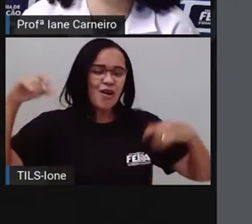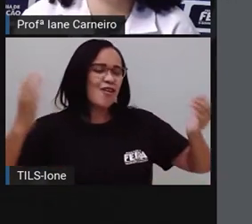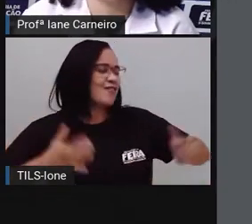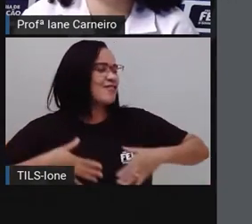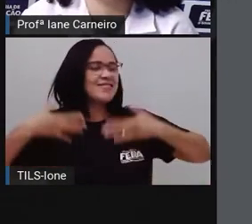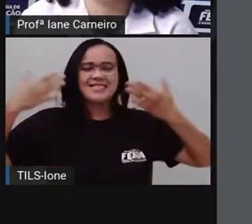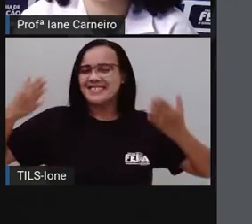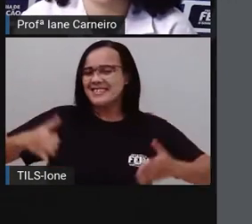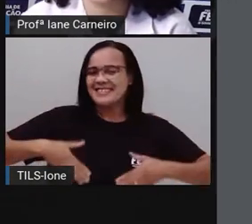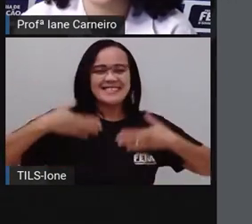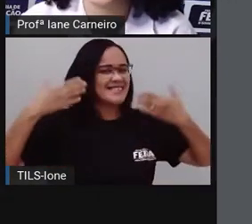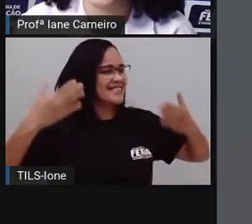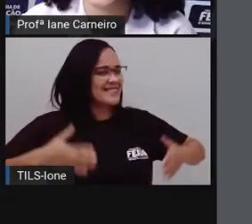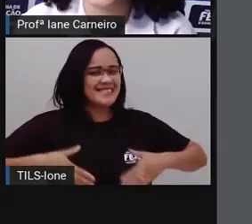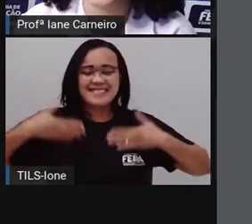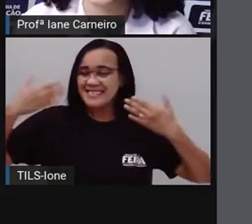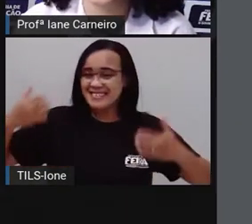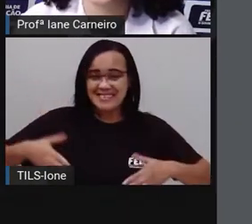Olha só que alegria.